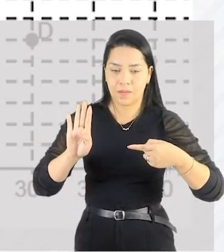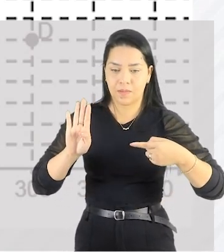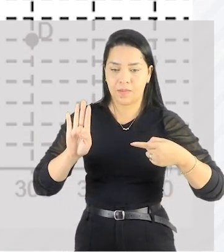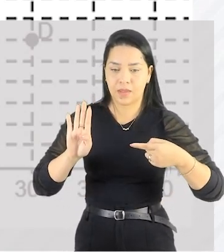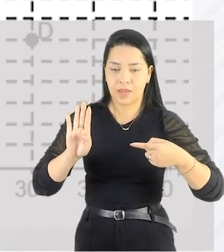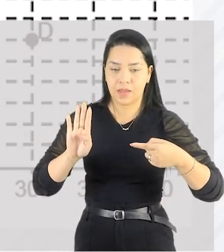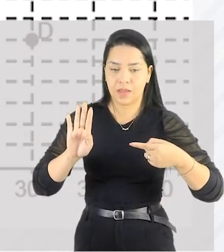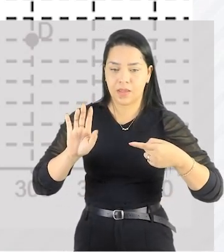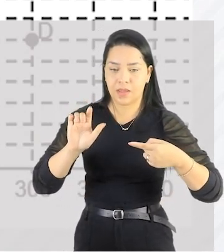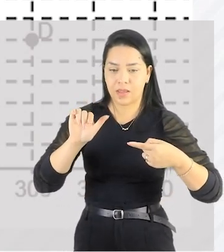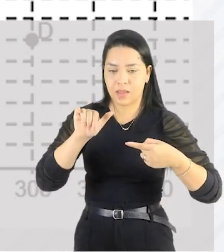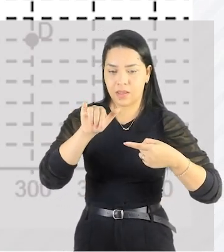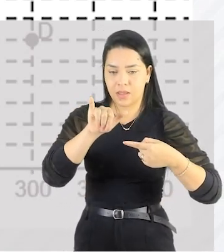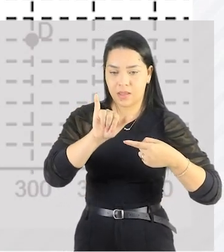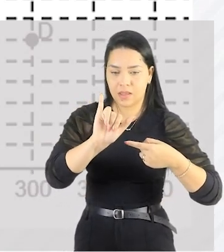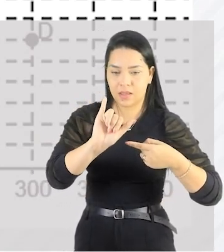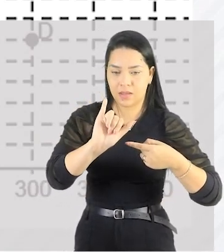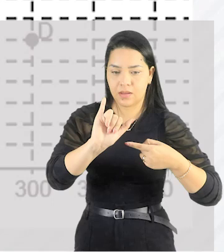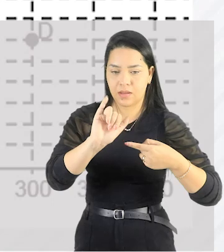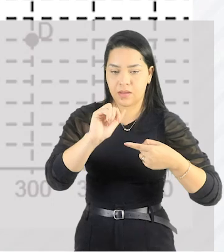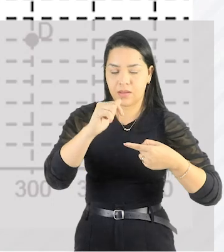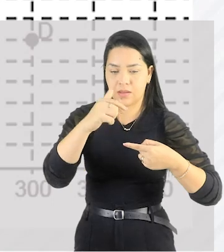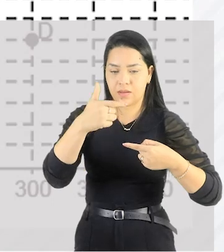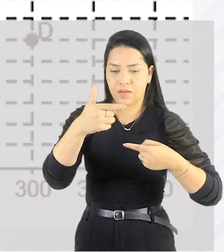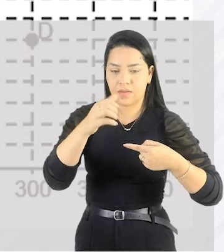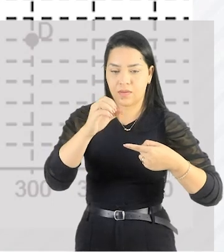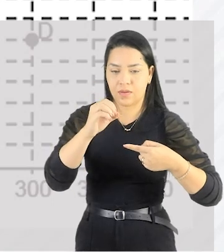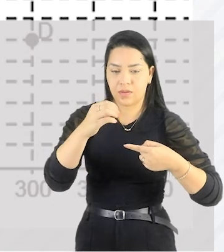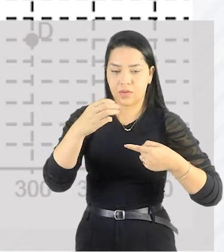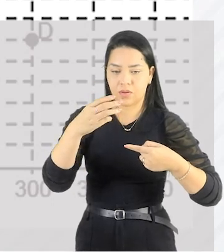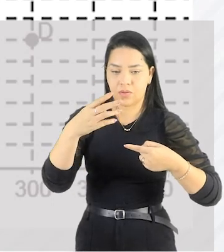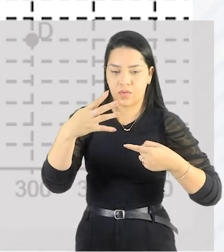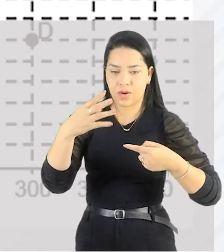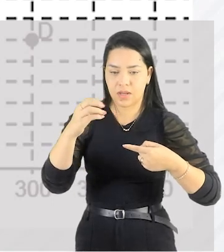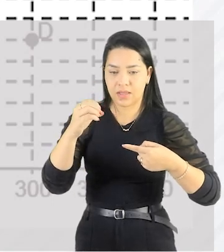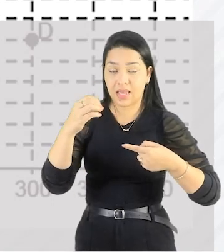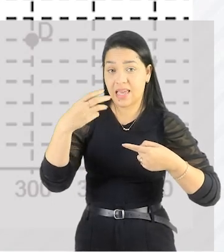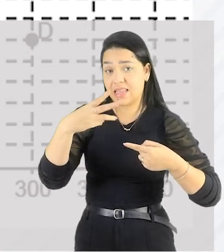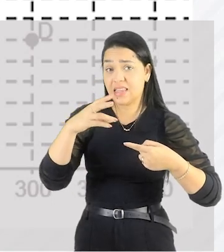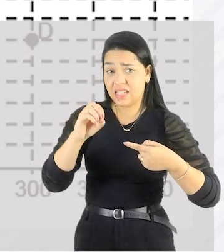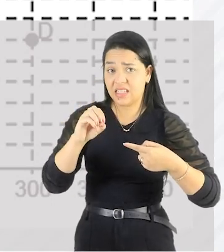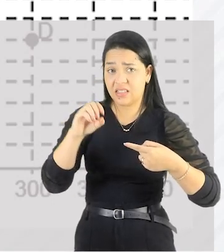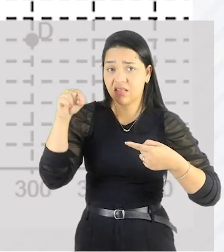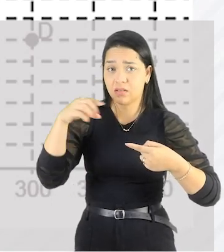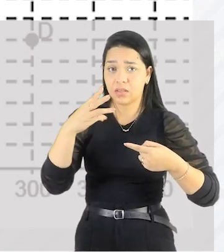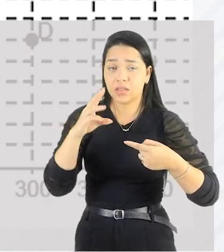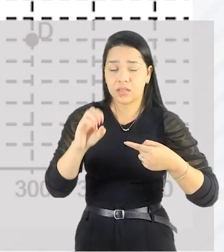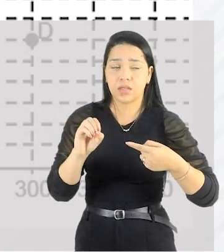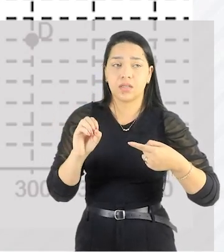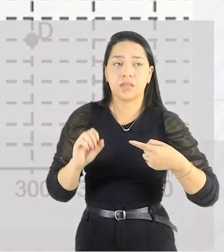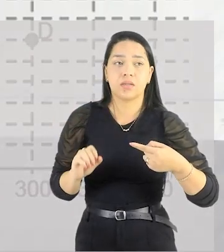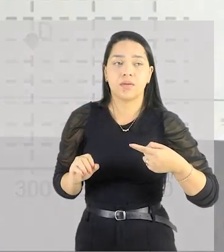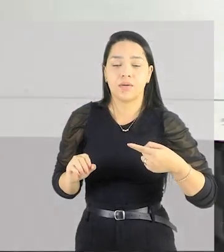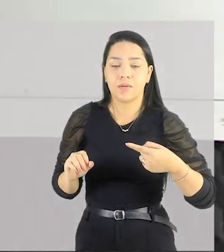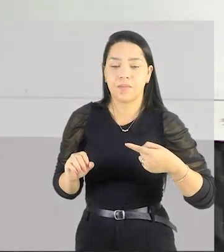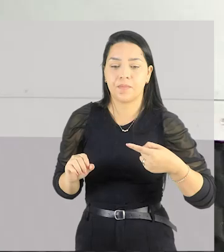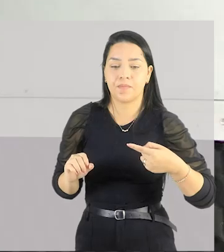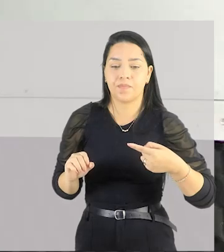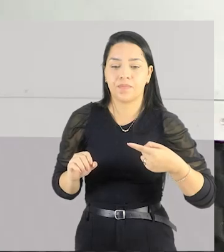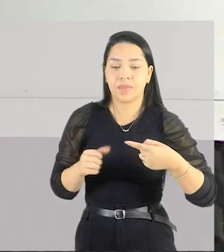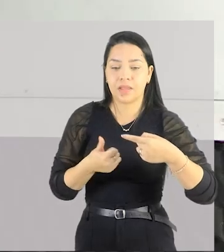relação ao eixo Y, está entre 20 e 40. Então é 30. Beleza? Então fica